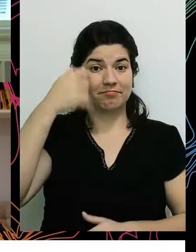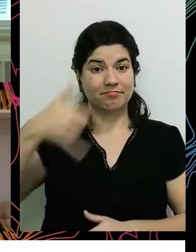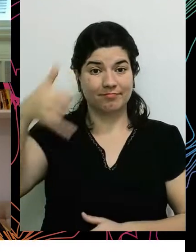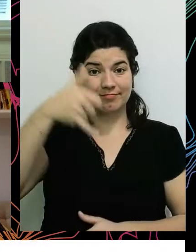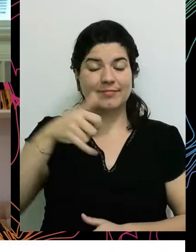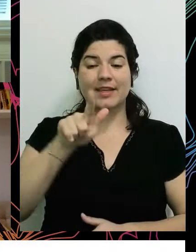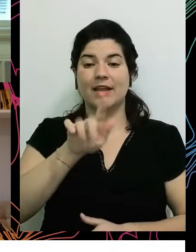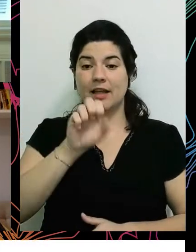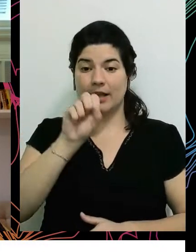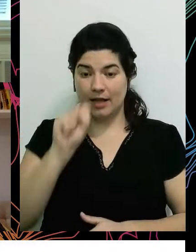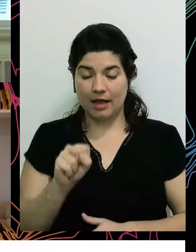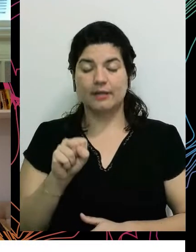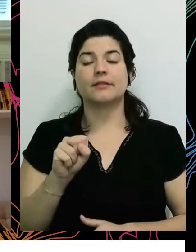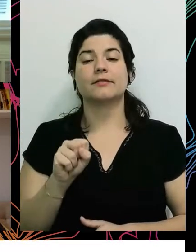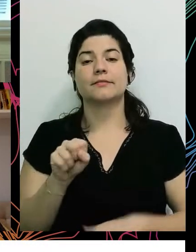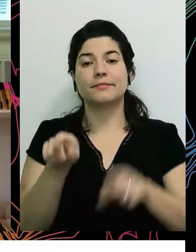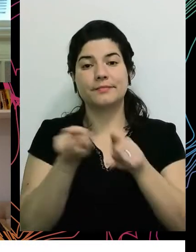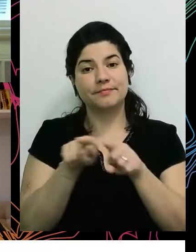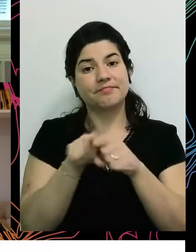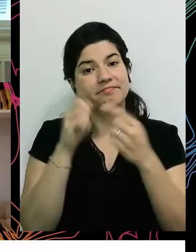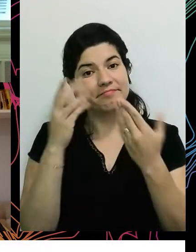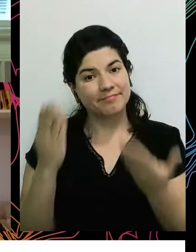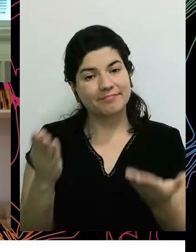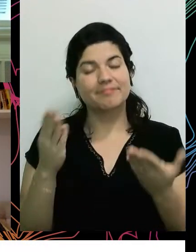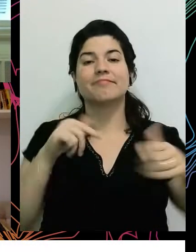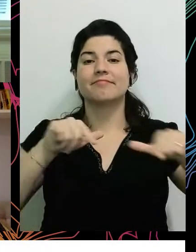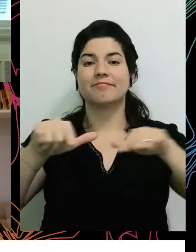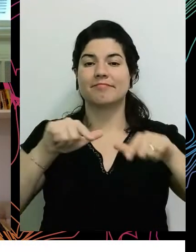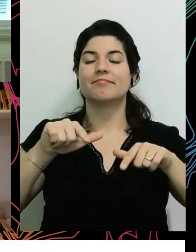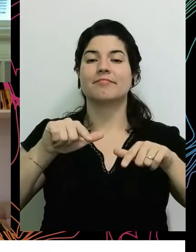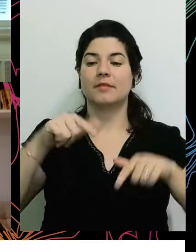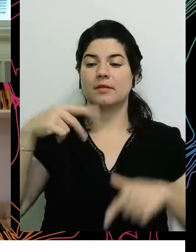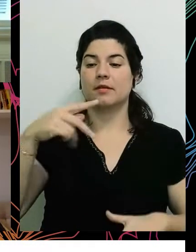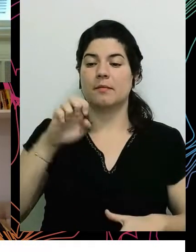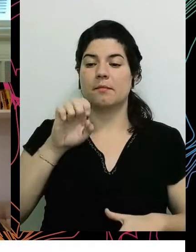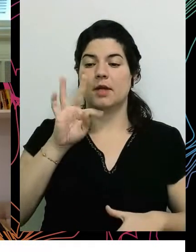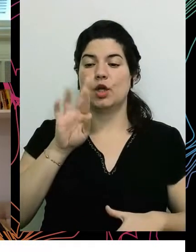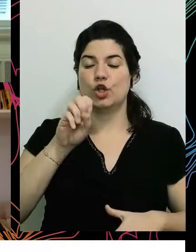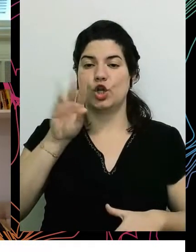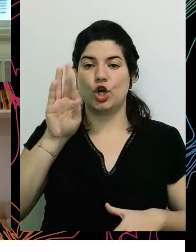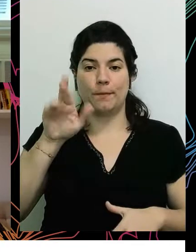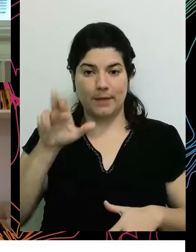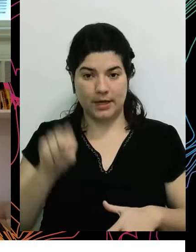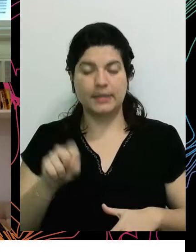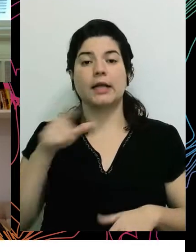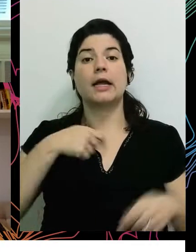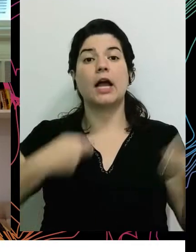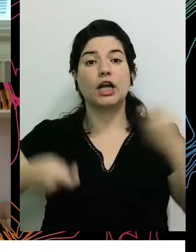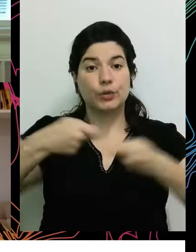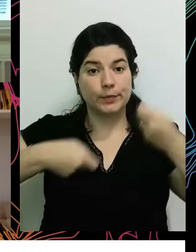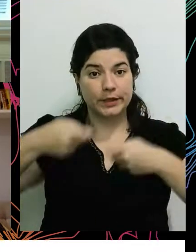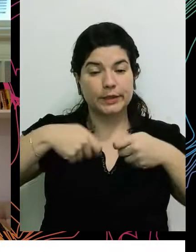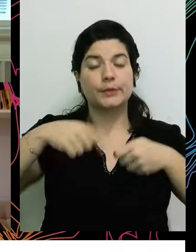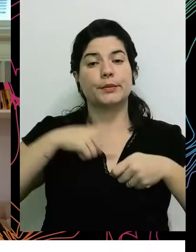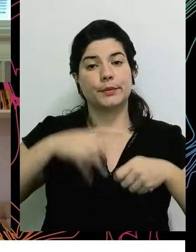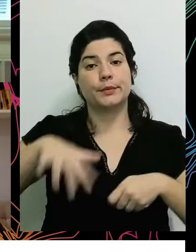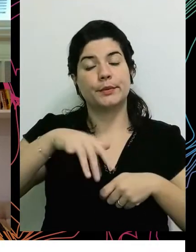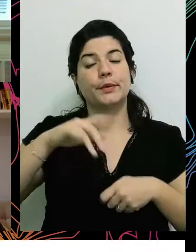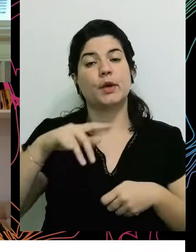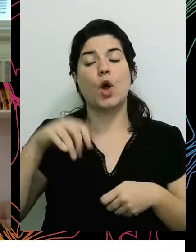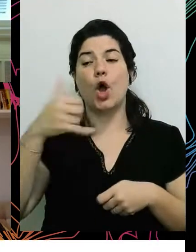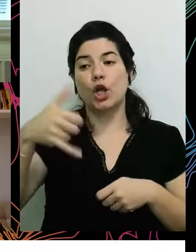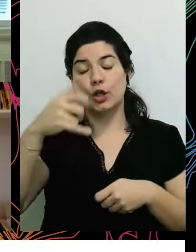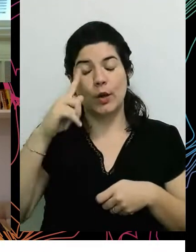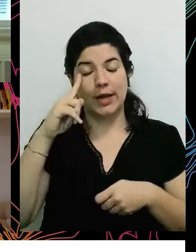IBP. A Cristina trabalhou na Petrobras como executiva na indústria de extração e produção de óleo e gás. Desde novembro